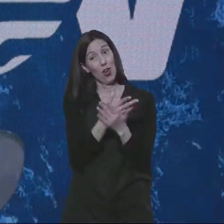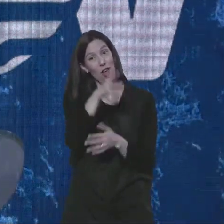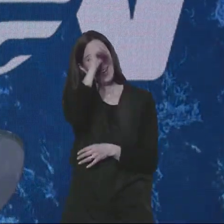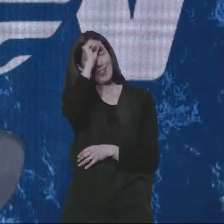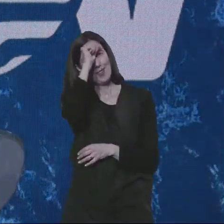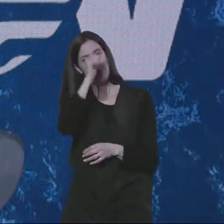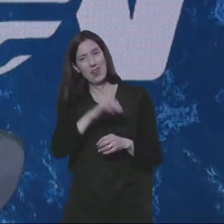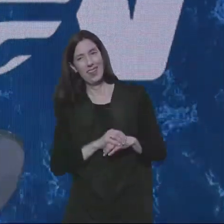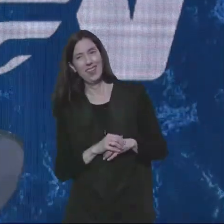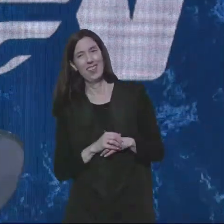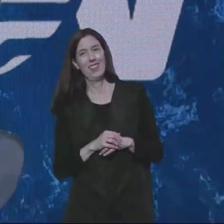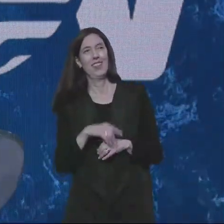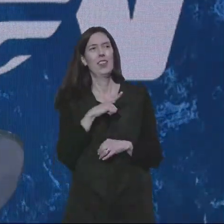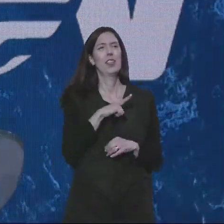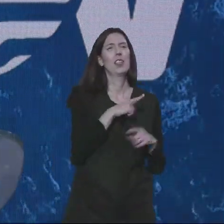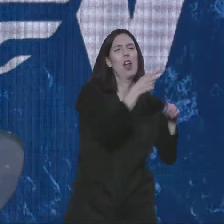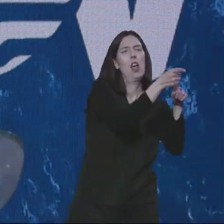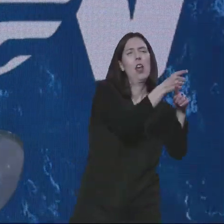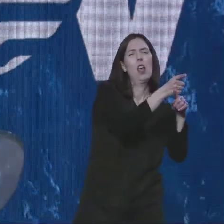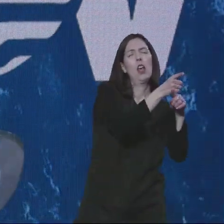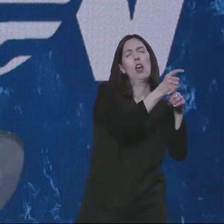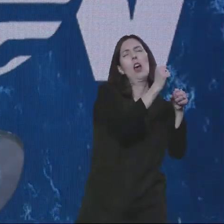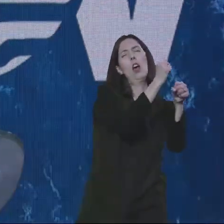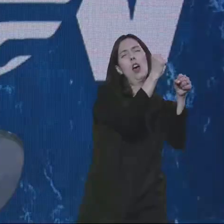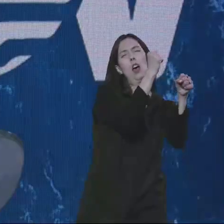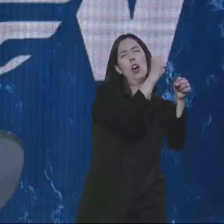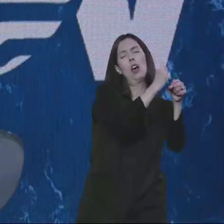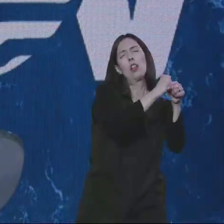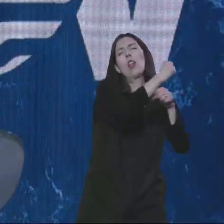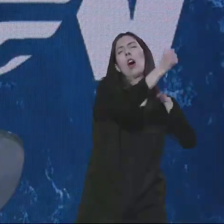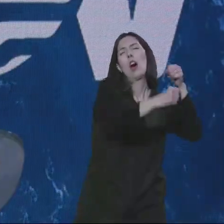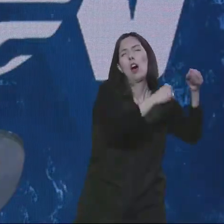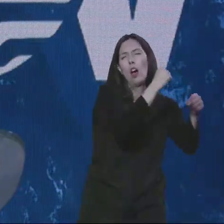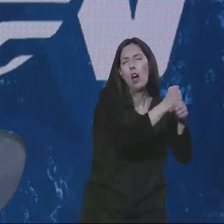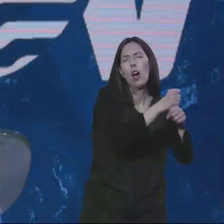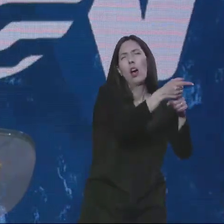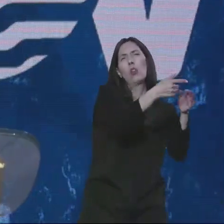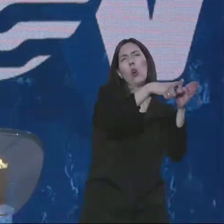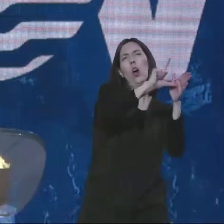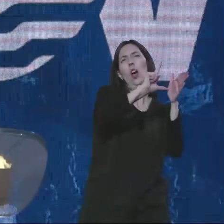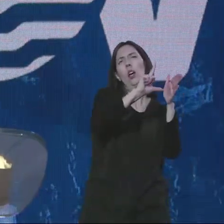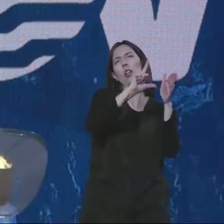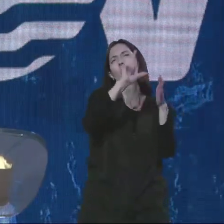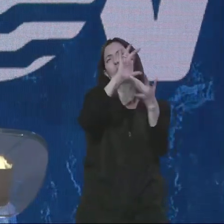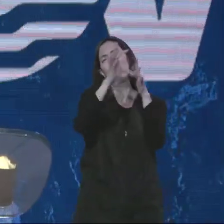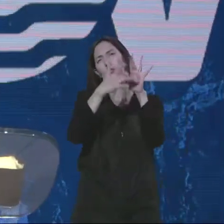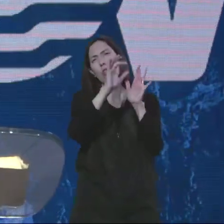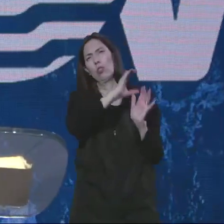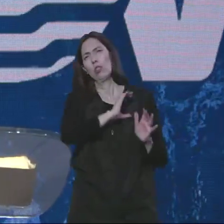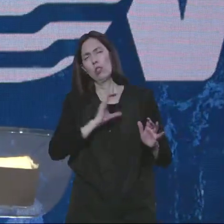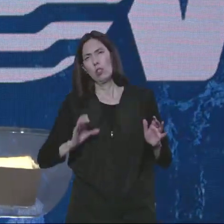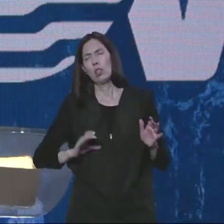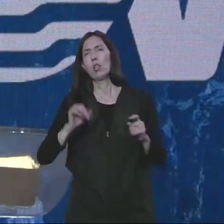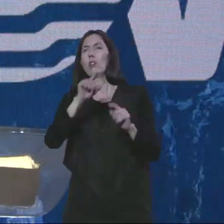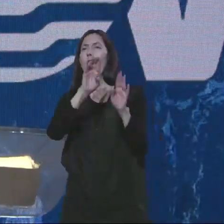aí tem lá: em tal ano antes de Cristo aconteceu tal coisa, em tal ano depois de Cristo aconteceu tal coisa. Não é